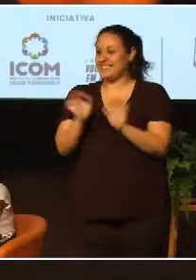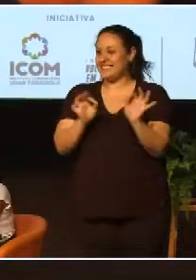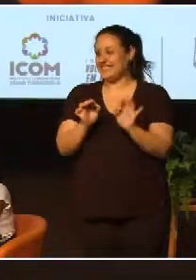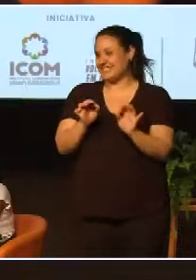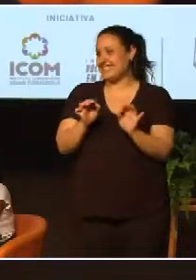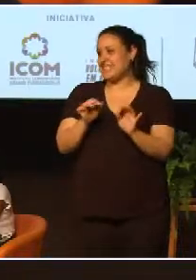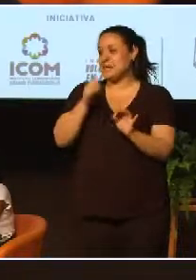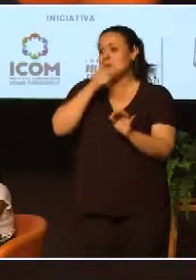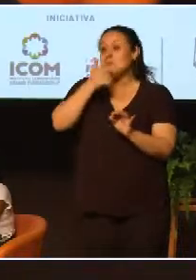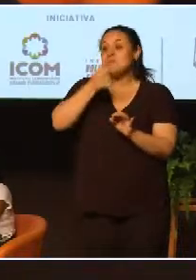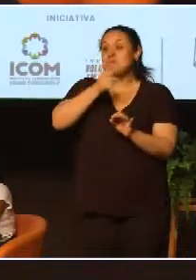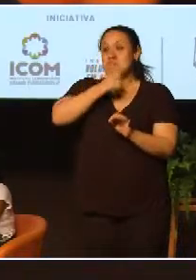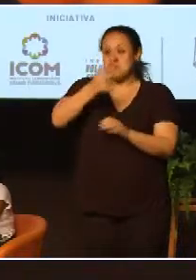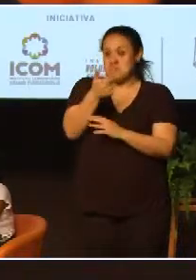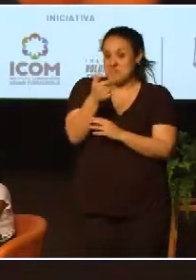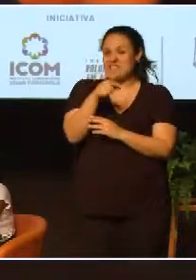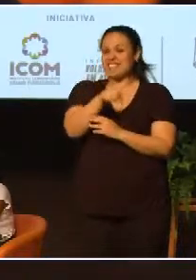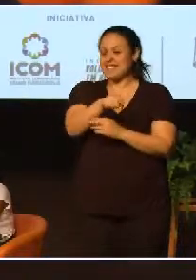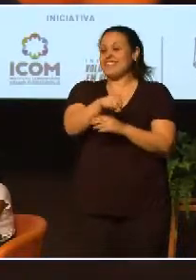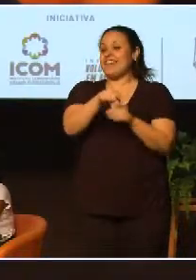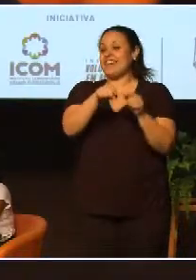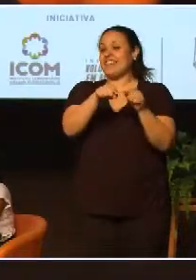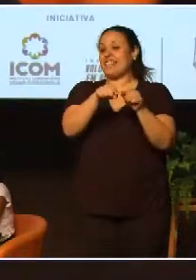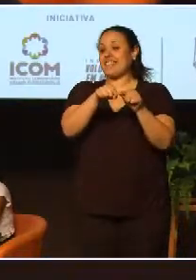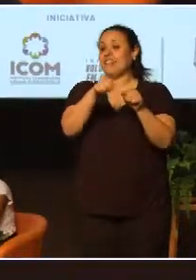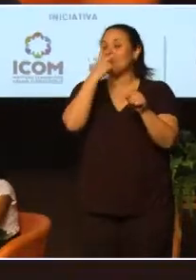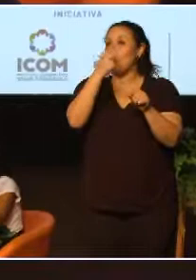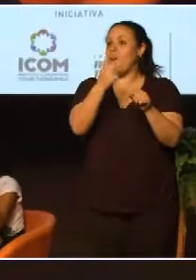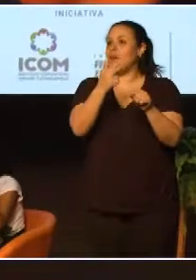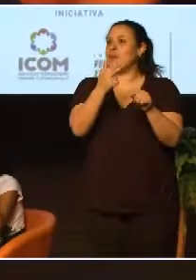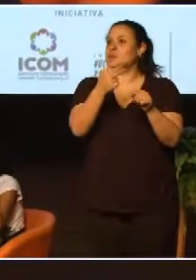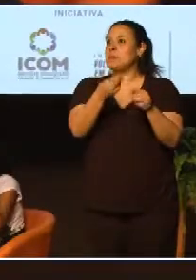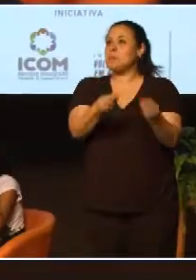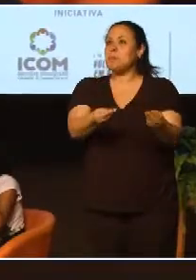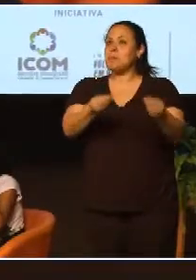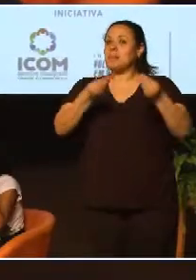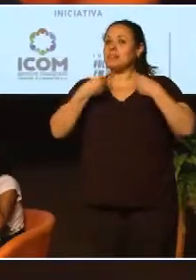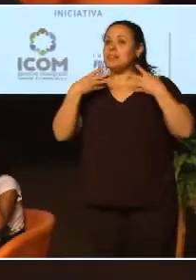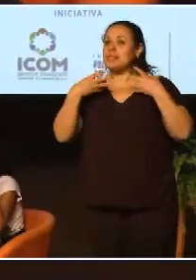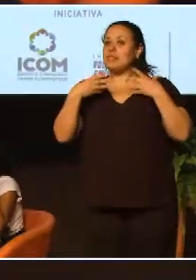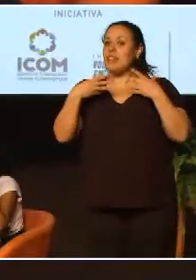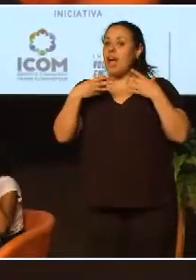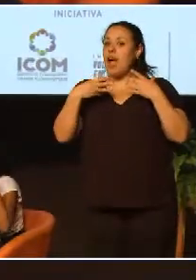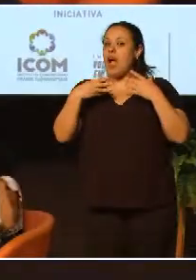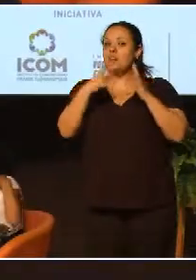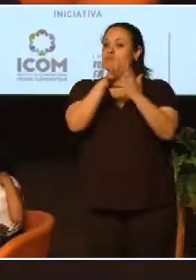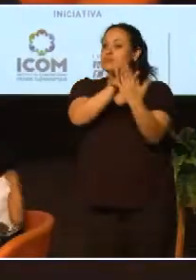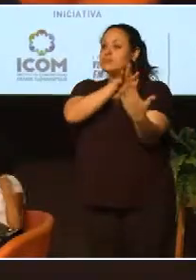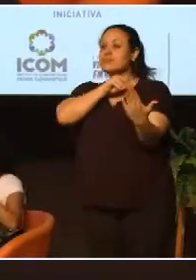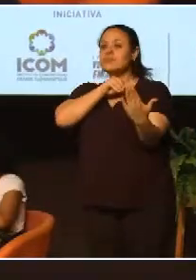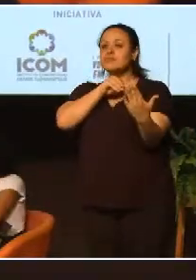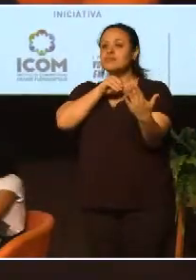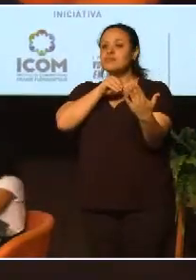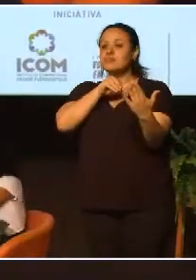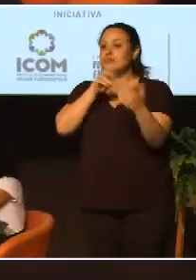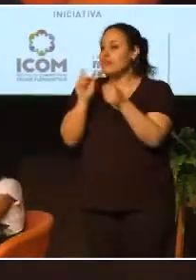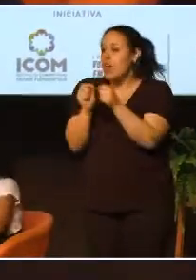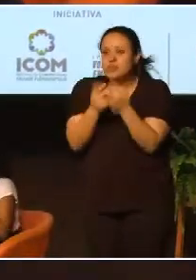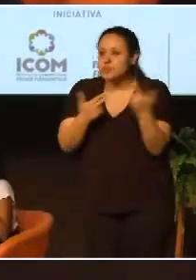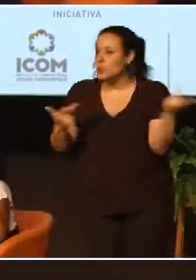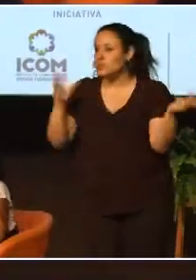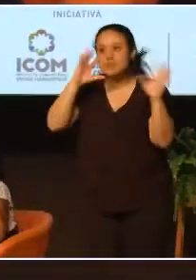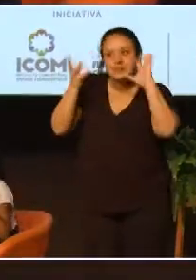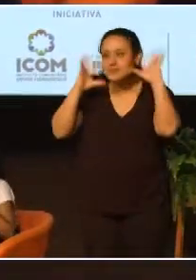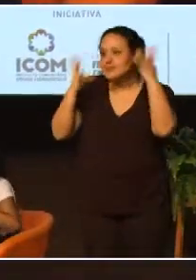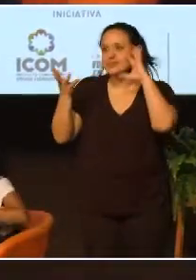ela nesse processo, ela me deu essa questão do tipo, Adriana, vamos se virar, minha filha, não